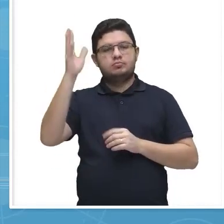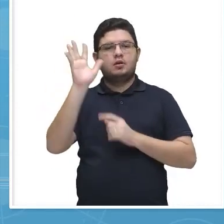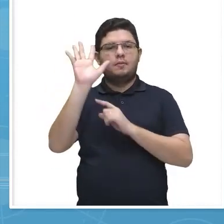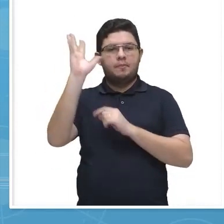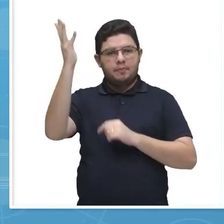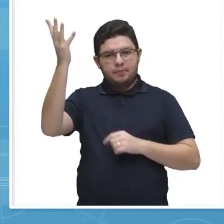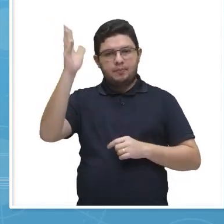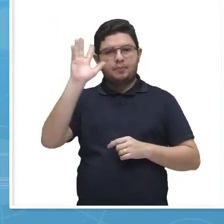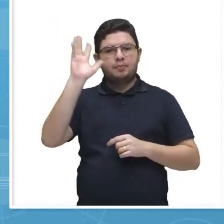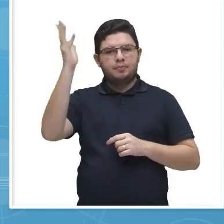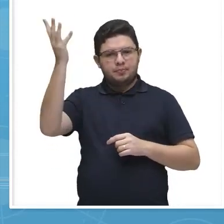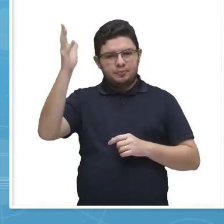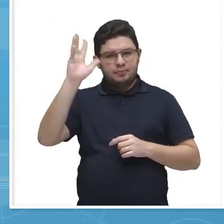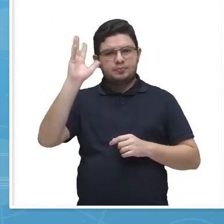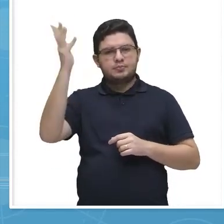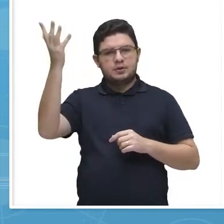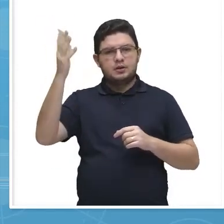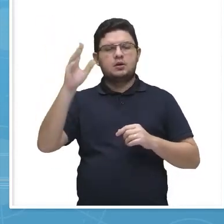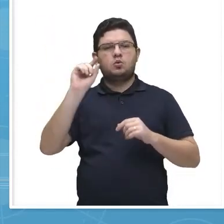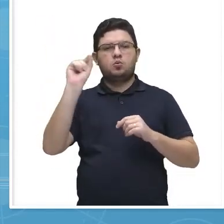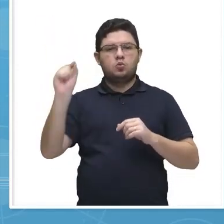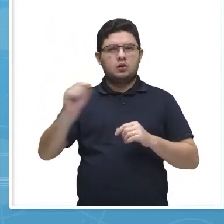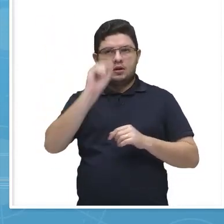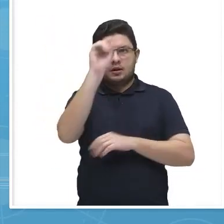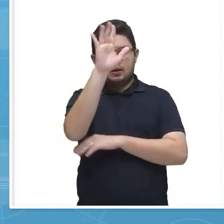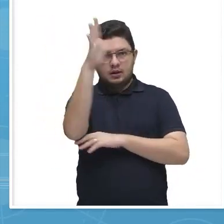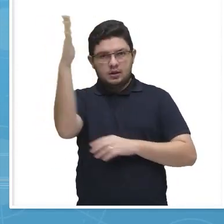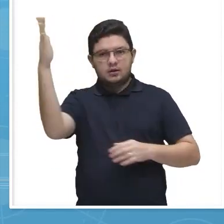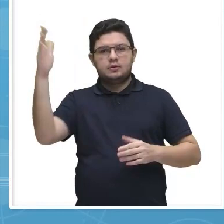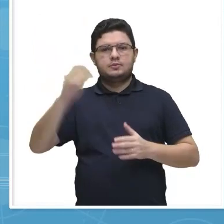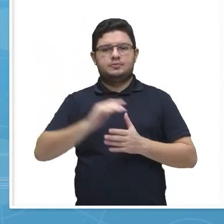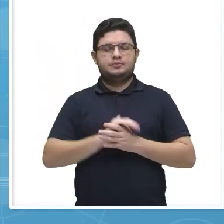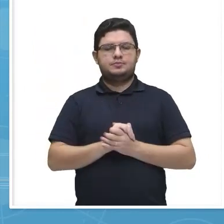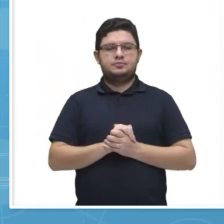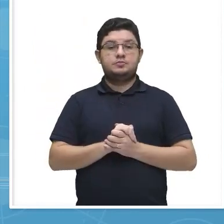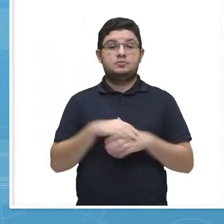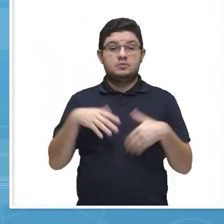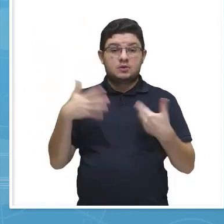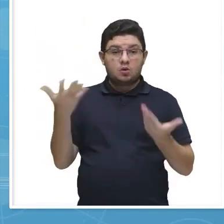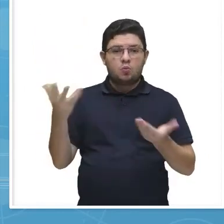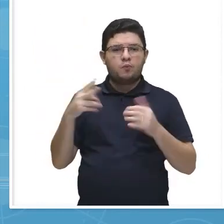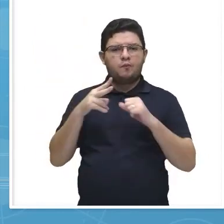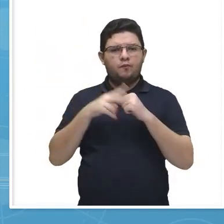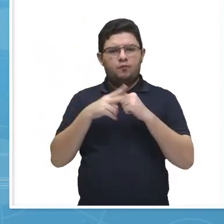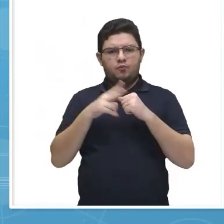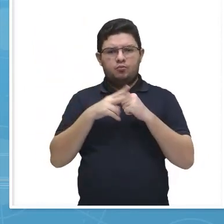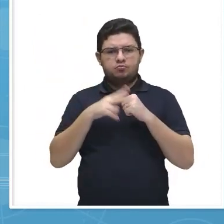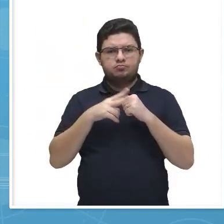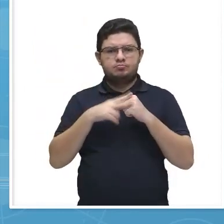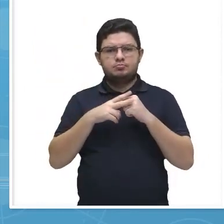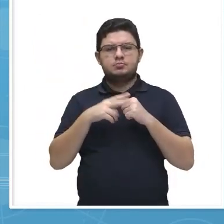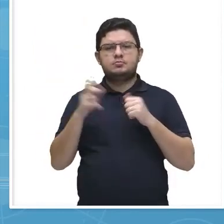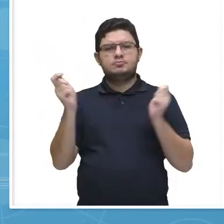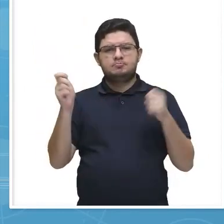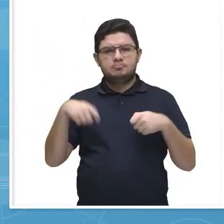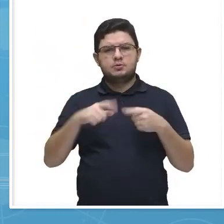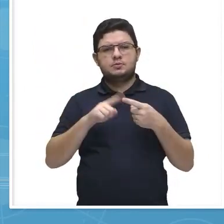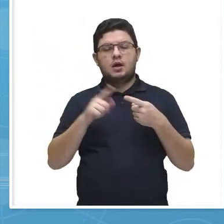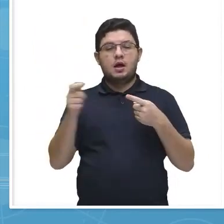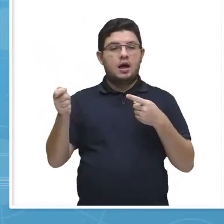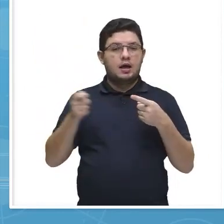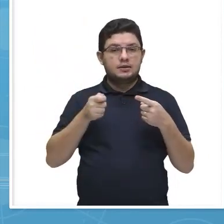meteorológico, certo? Os fenômenos da natureza. Então lembre-se, verbo é a palavra que vai indicar